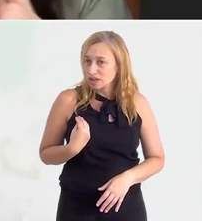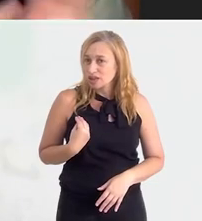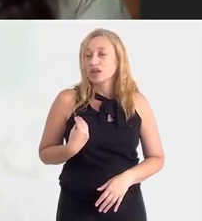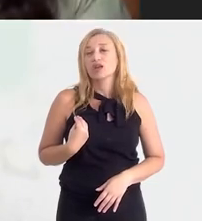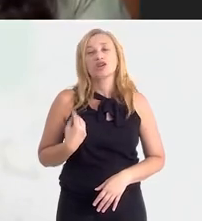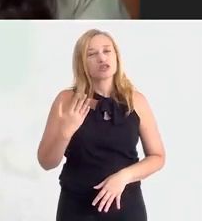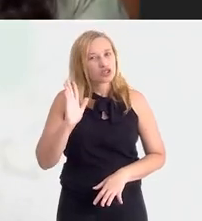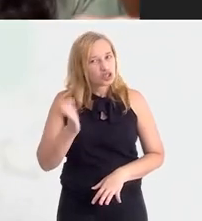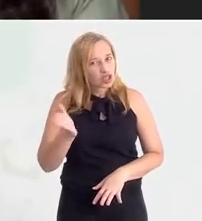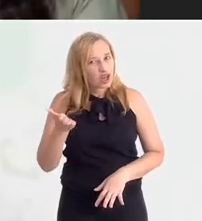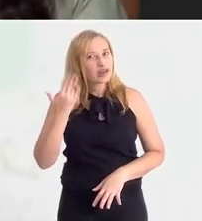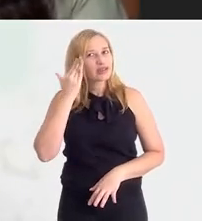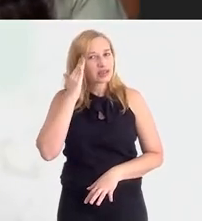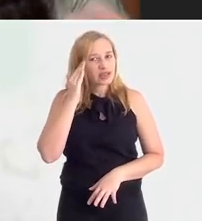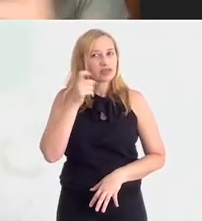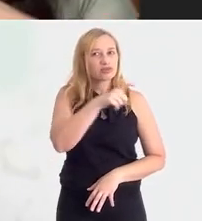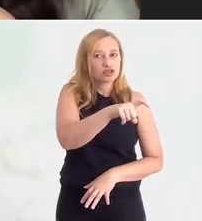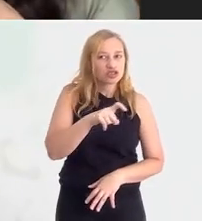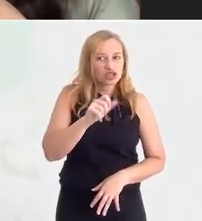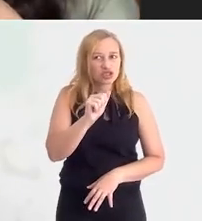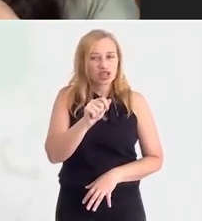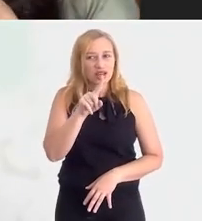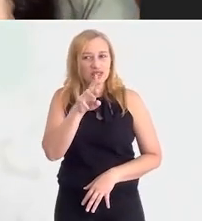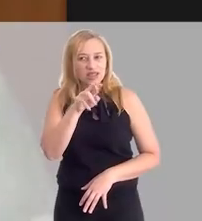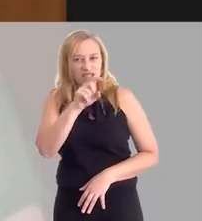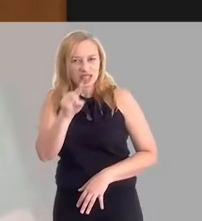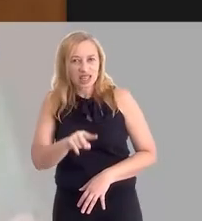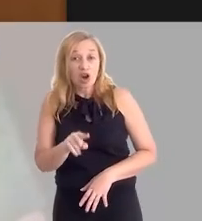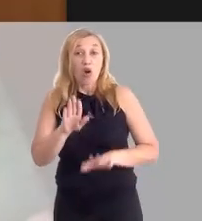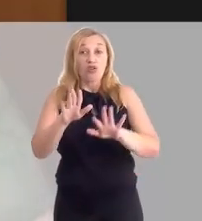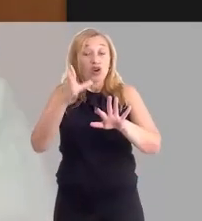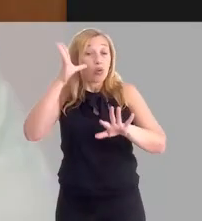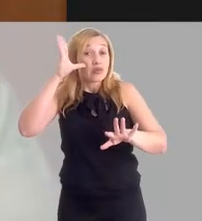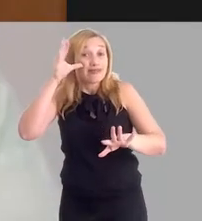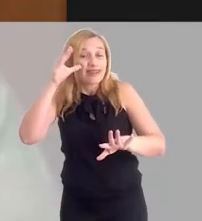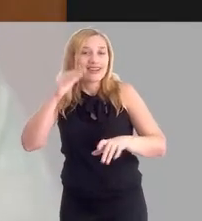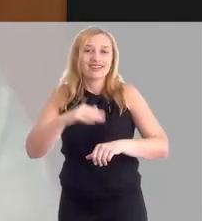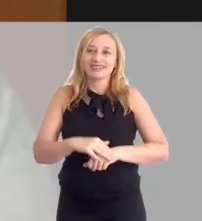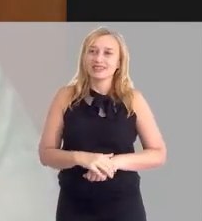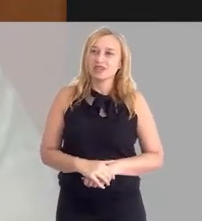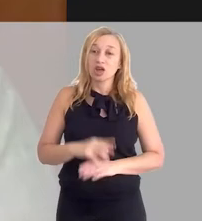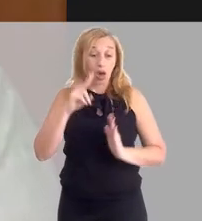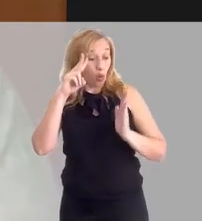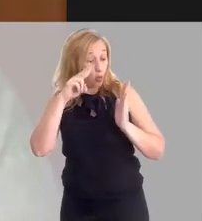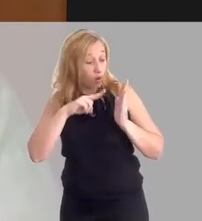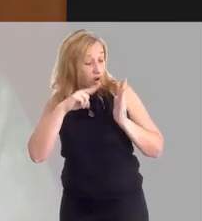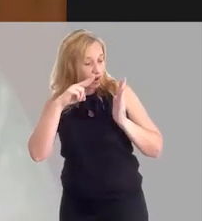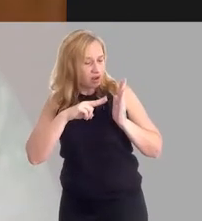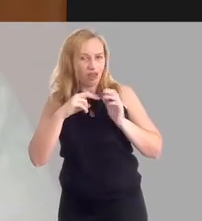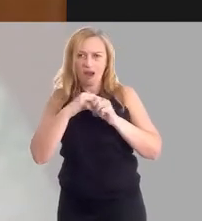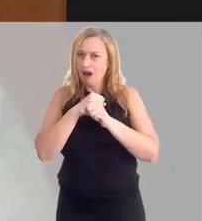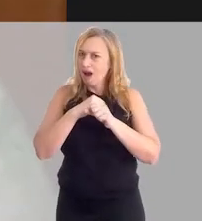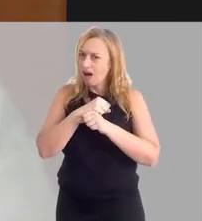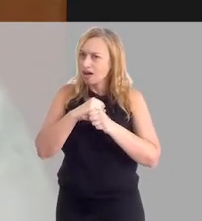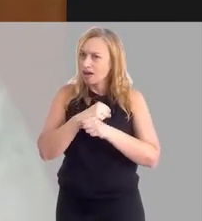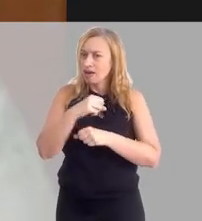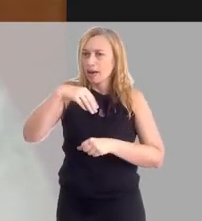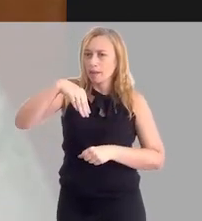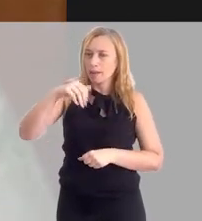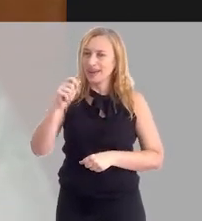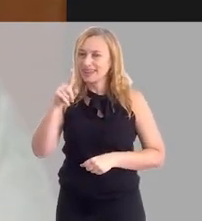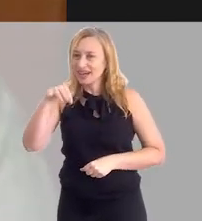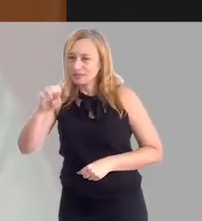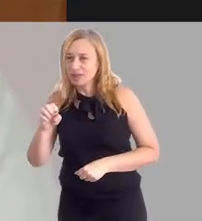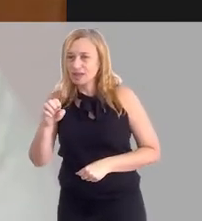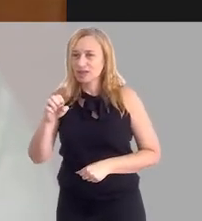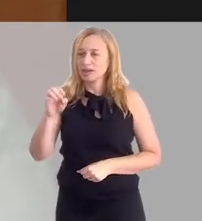um link, eu já estou entendendo com a questão do xadrez. Mas olha como é interessante. Eu li há muitos anos Madame